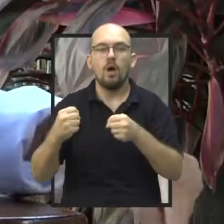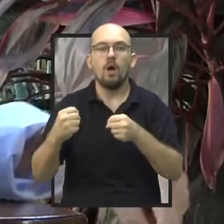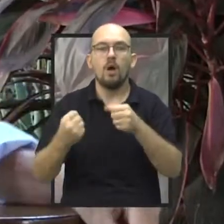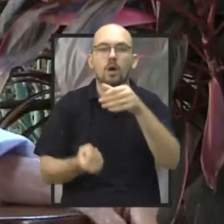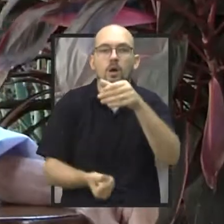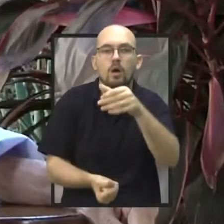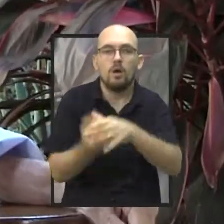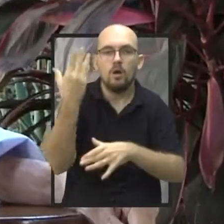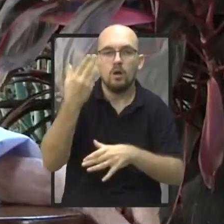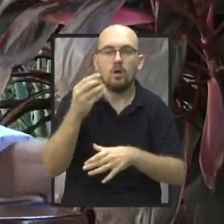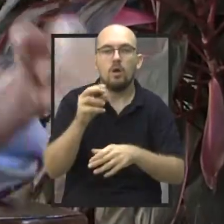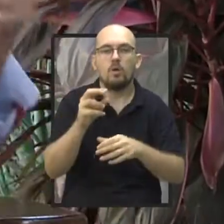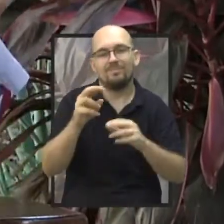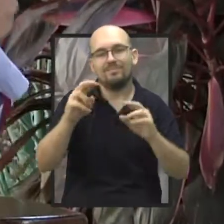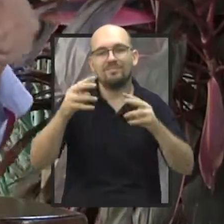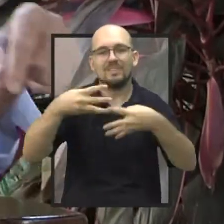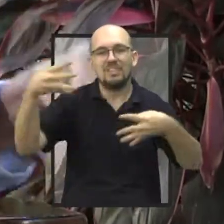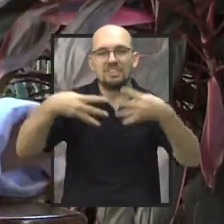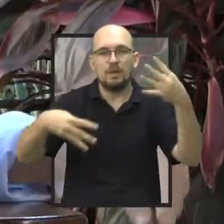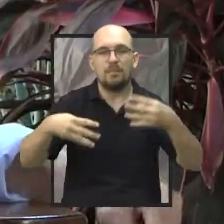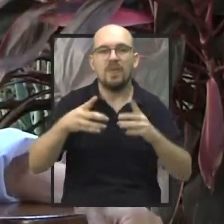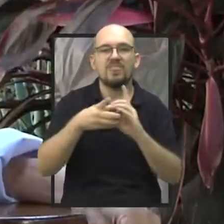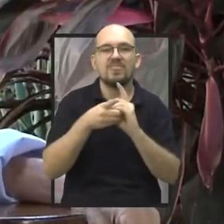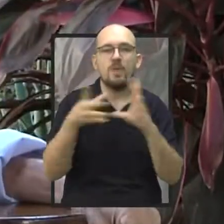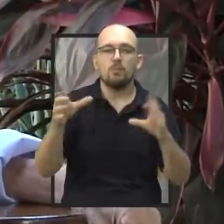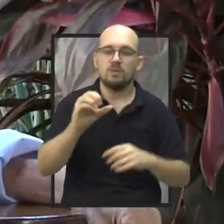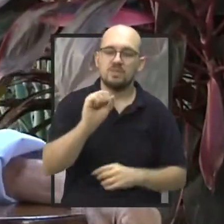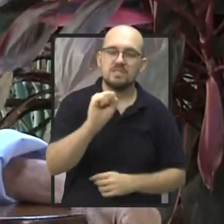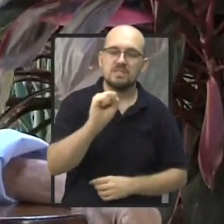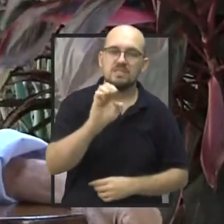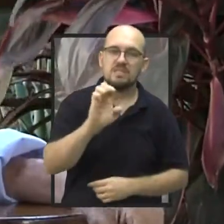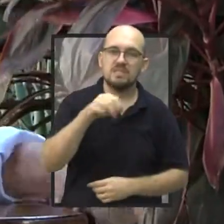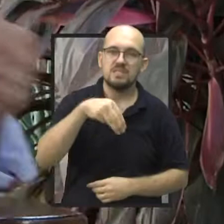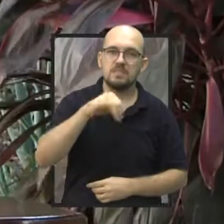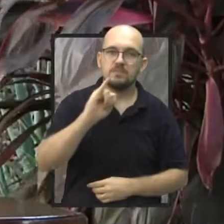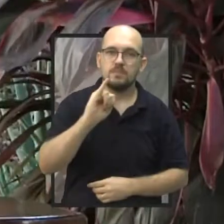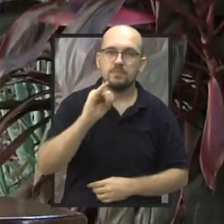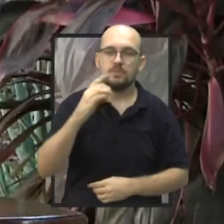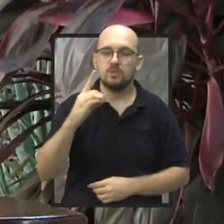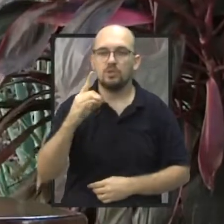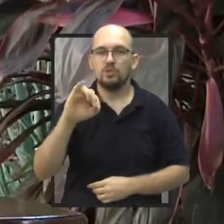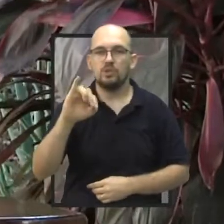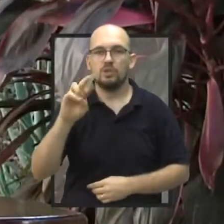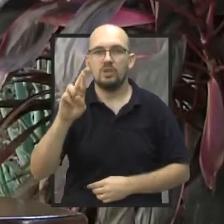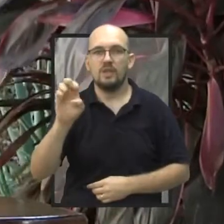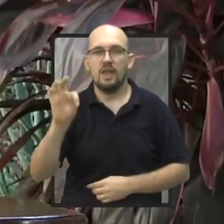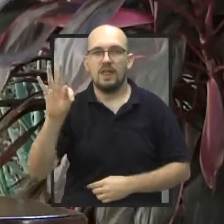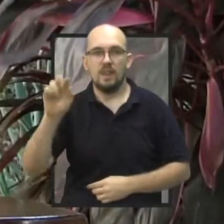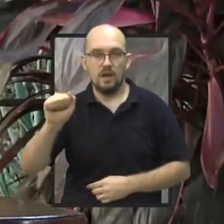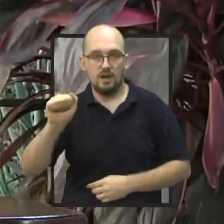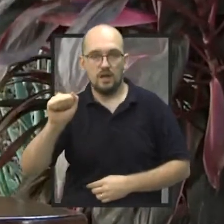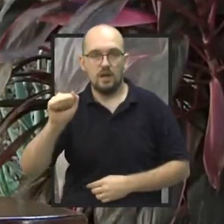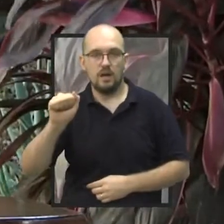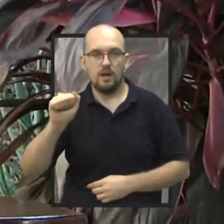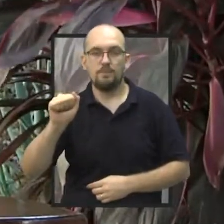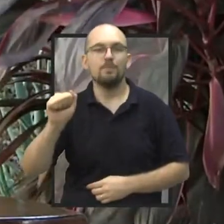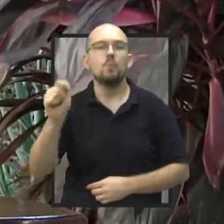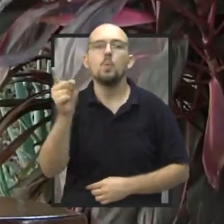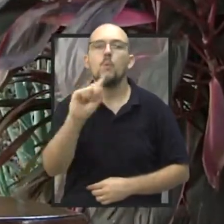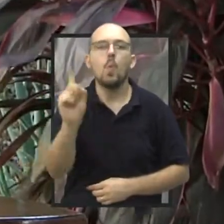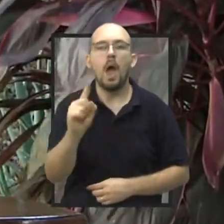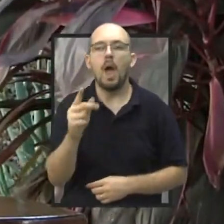regime essa democracia semidireta. Nós não precisamos abdicar do que